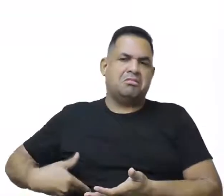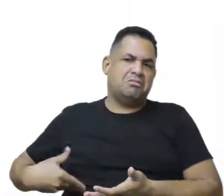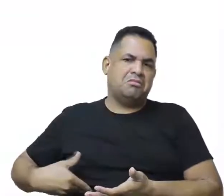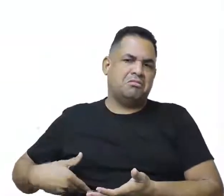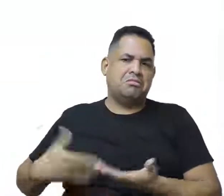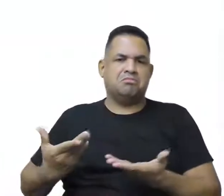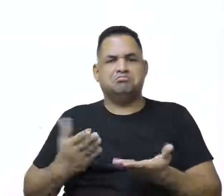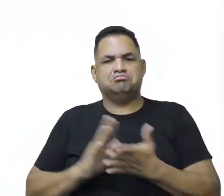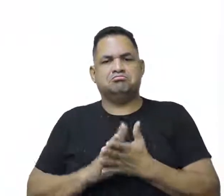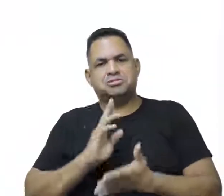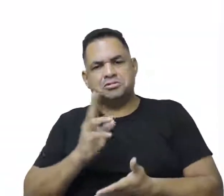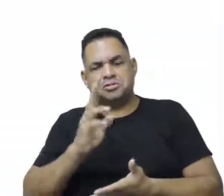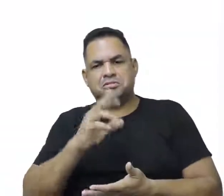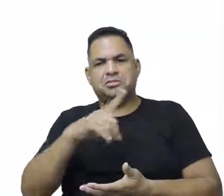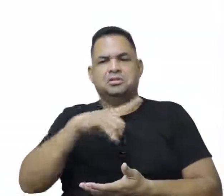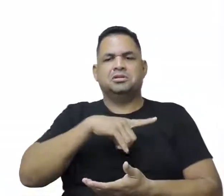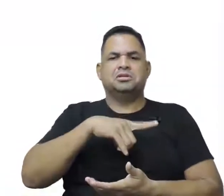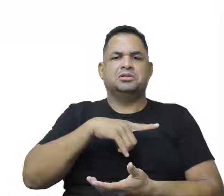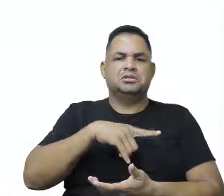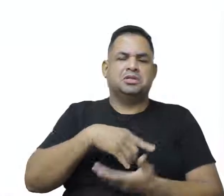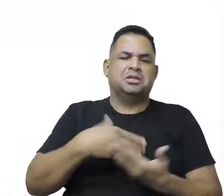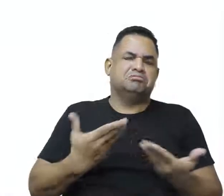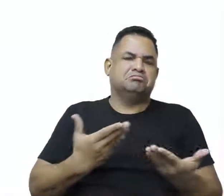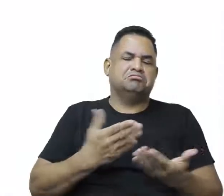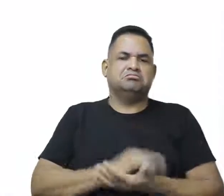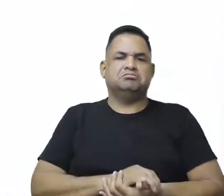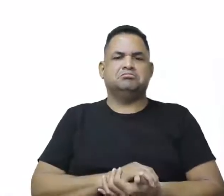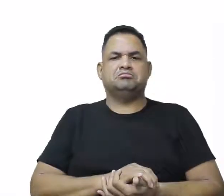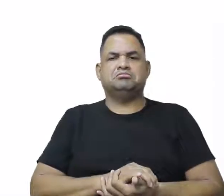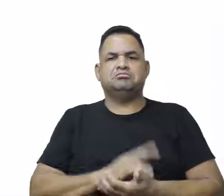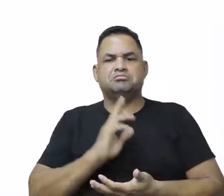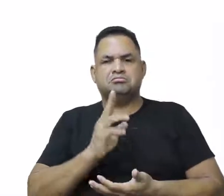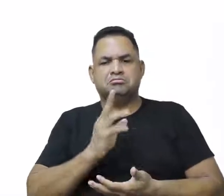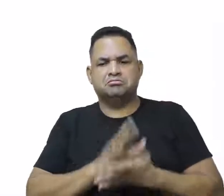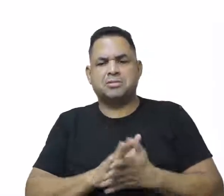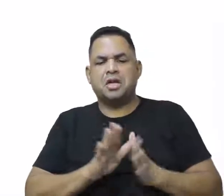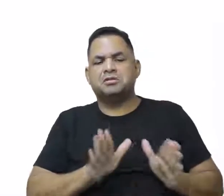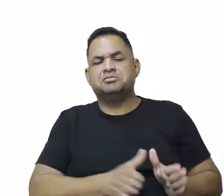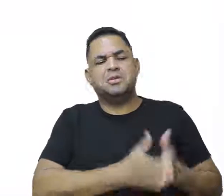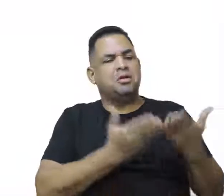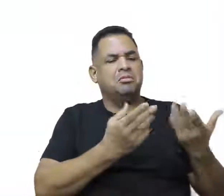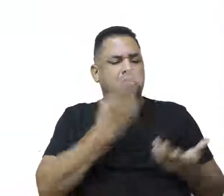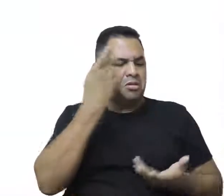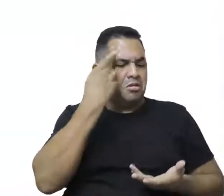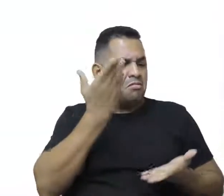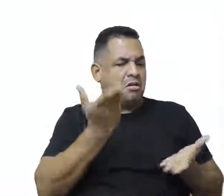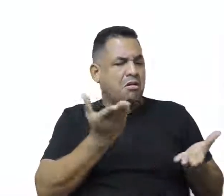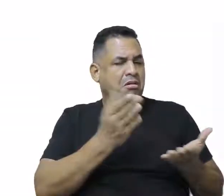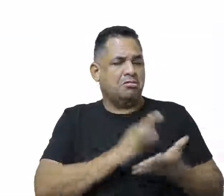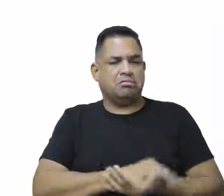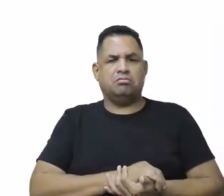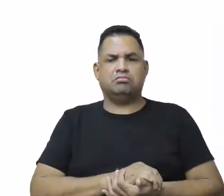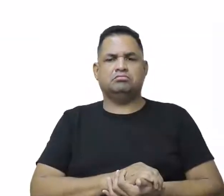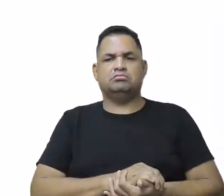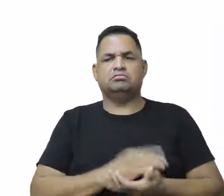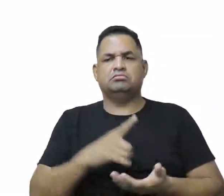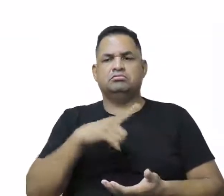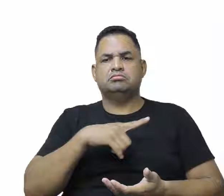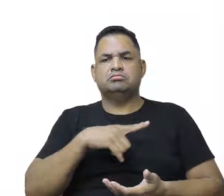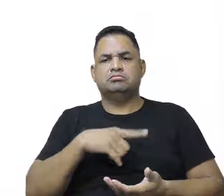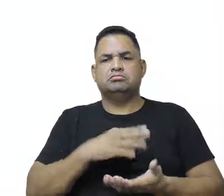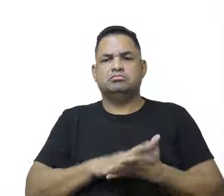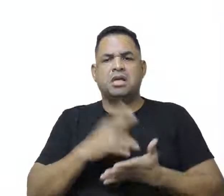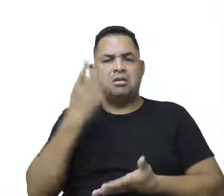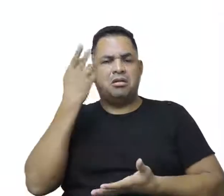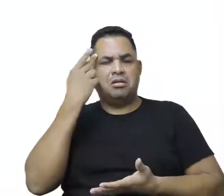foi assim, sempre me trataram assim, sempre os pobres foram tratados assim, então é natural, né? Existe uma